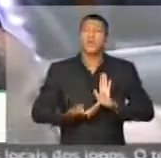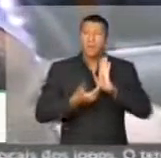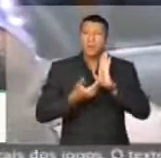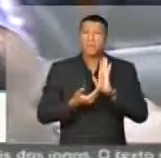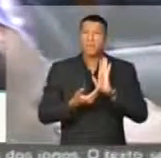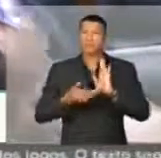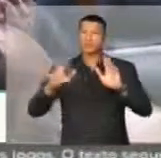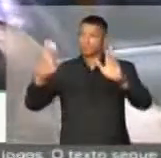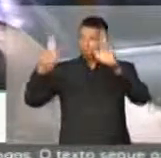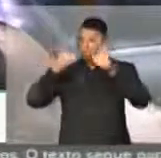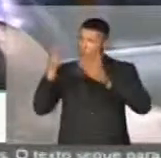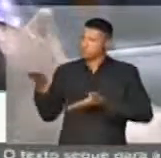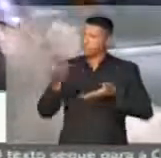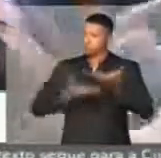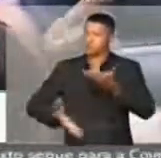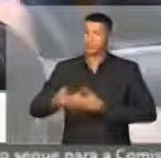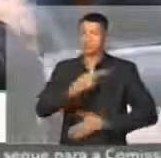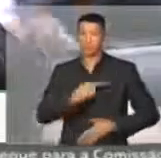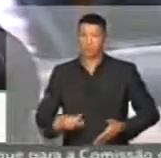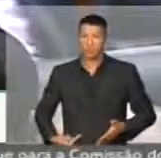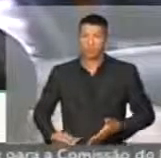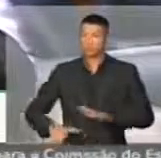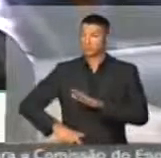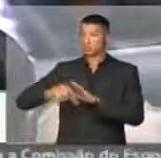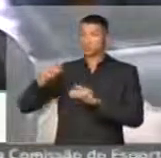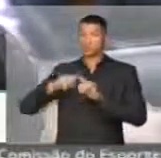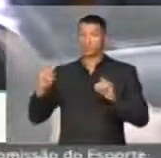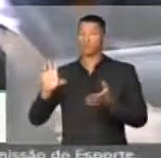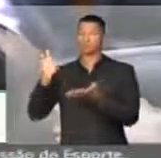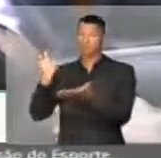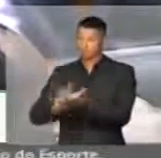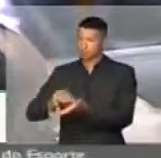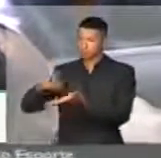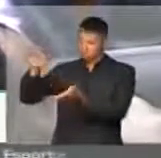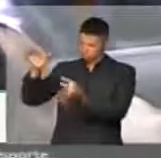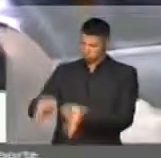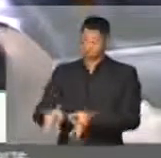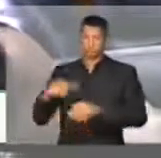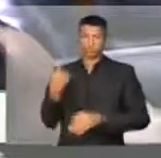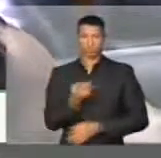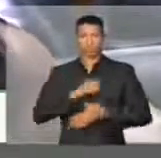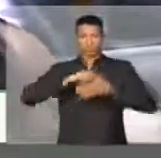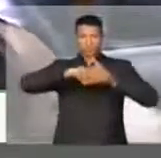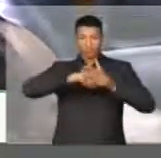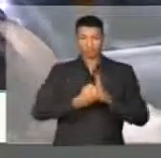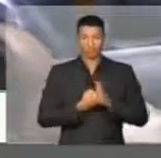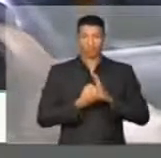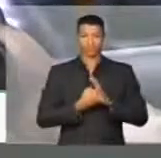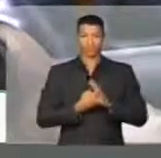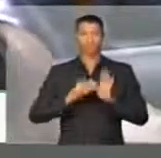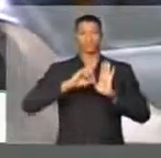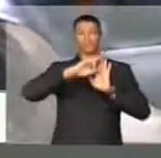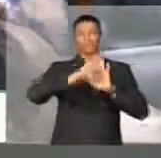que se respeite, um presidente não apenas eleito, mas legitimado. A nossa obstrução e a